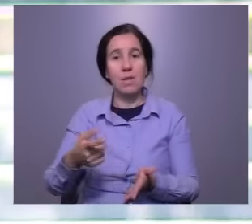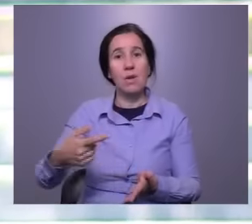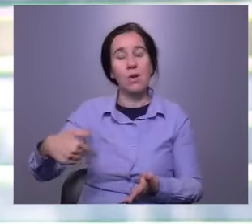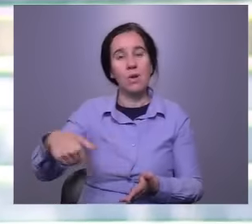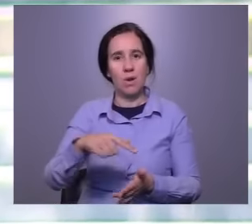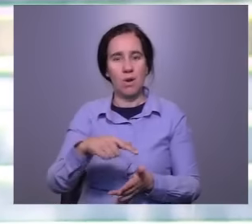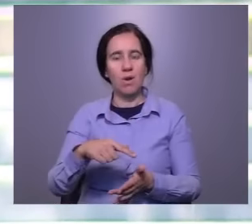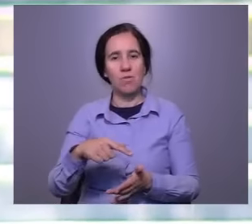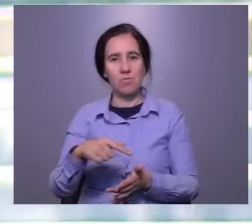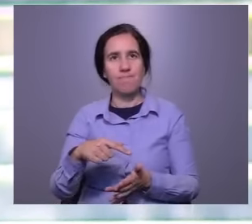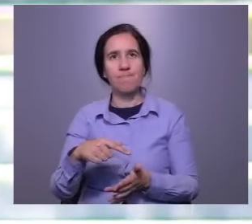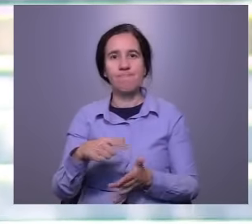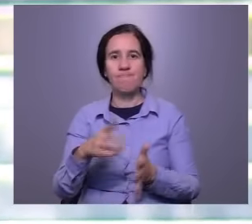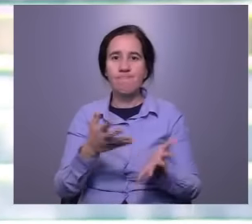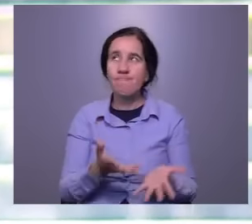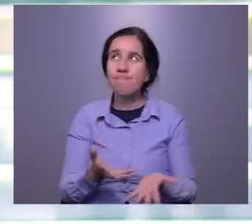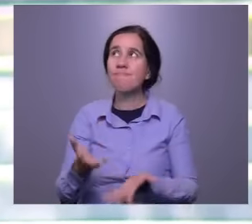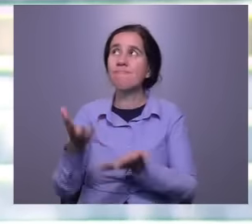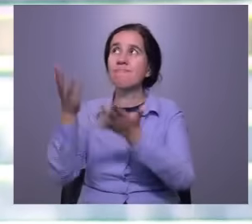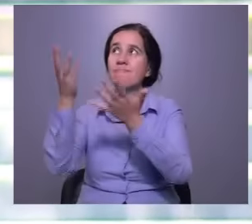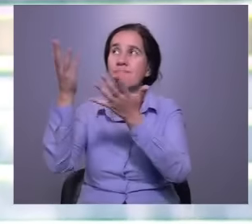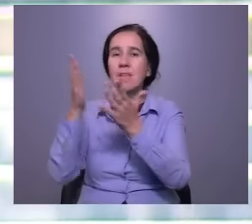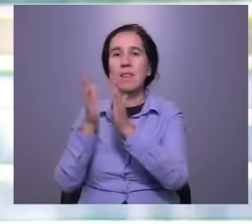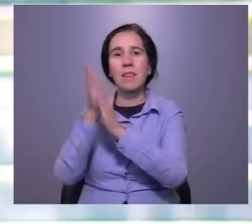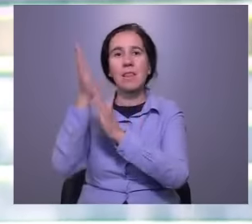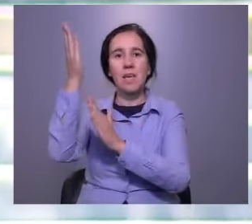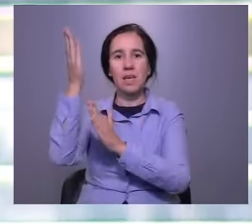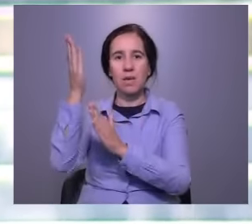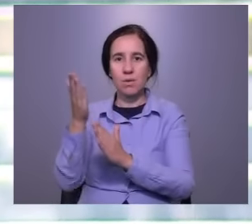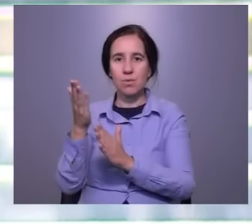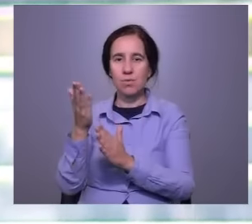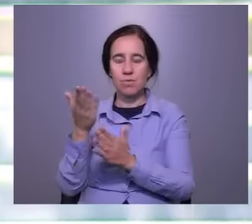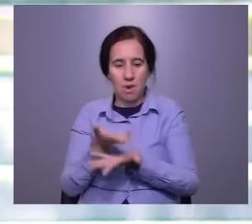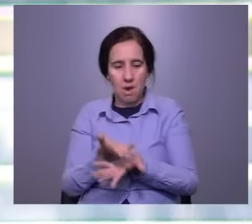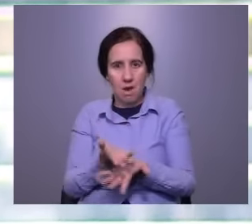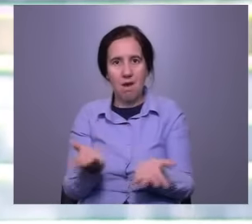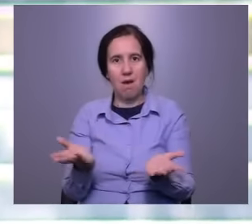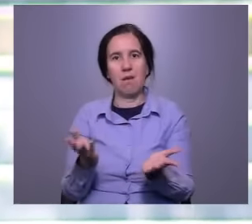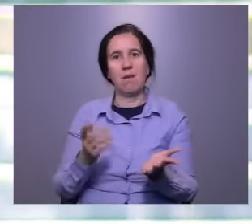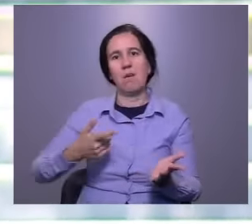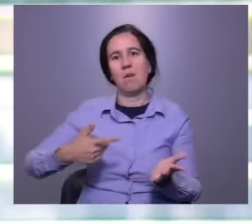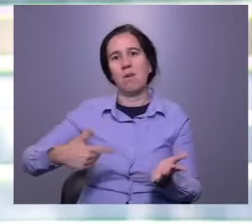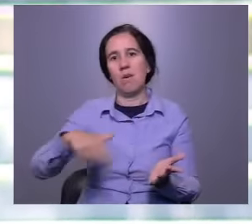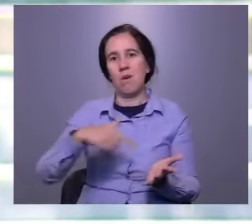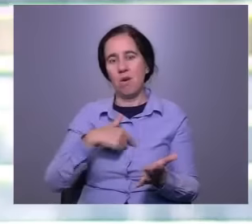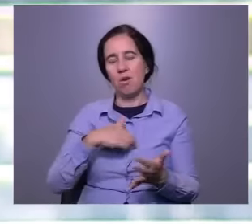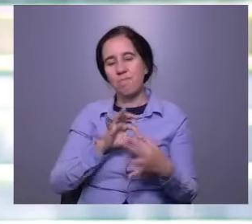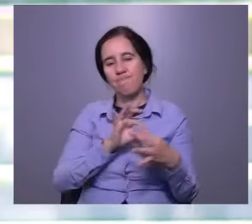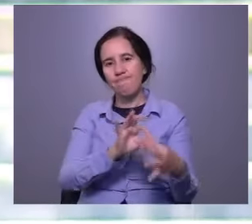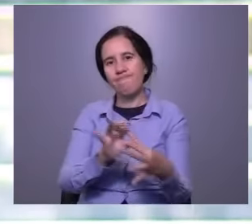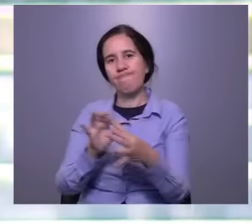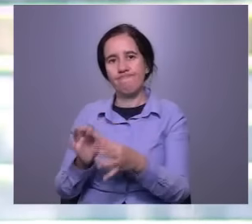Queremos continuar a propor a fé, com audácia e sem respeitos